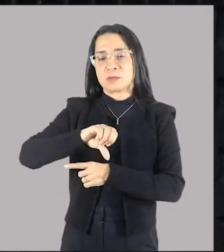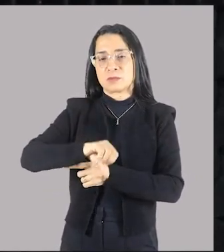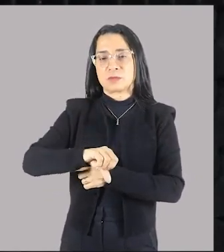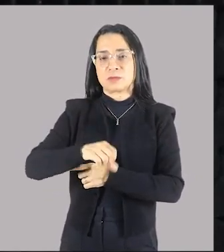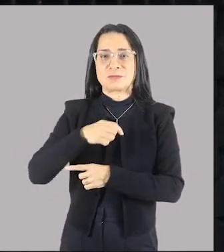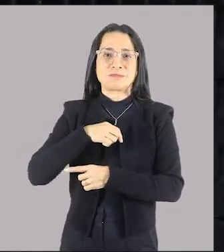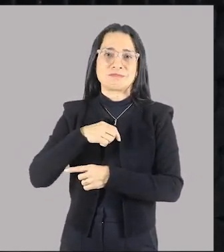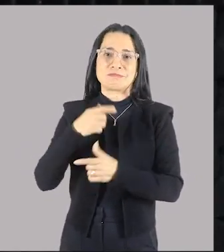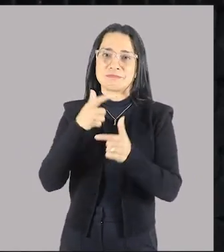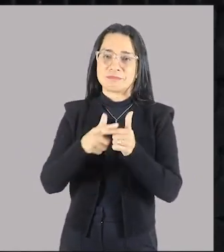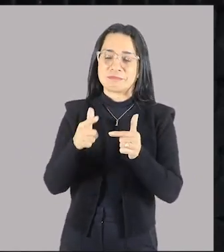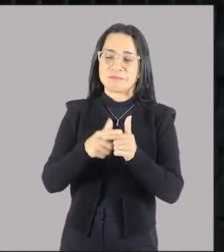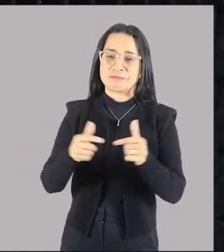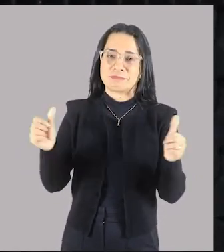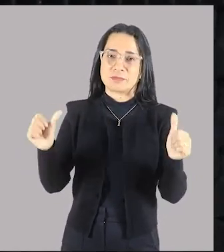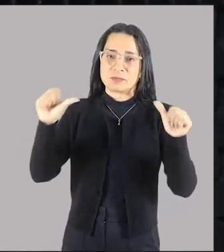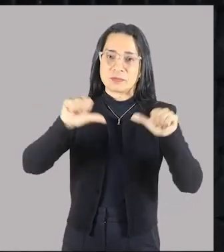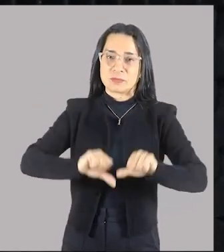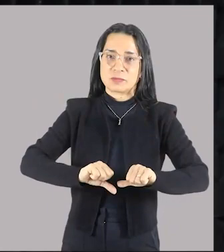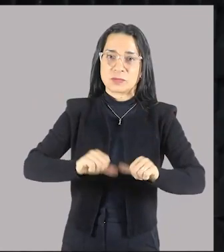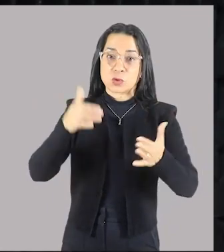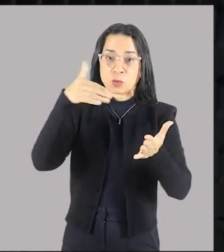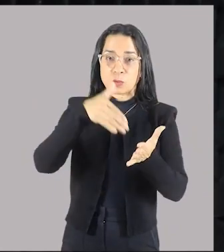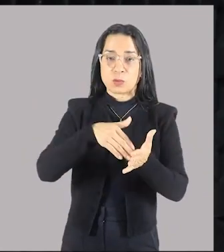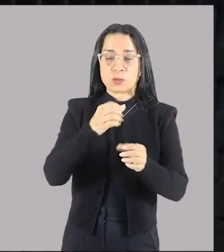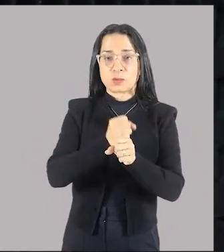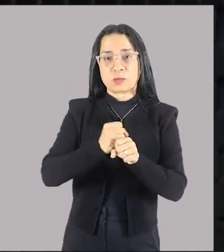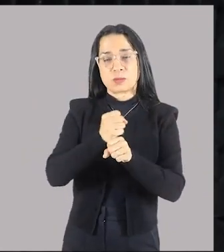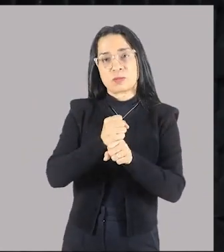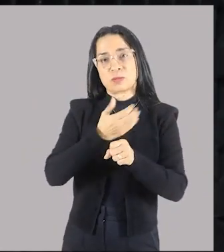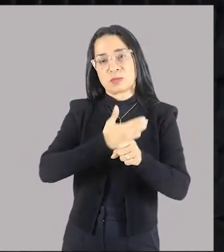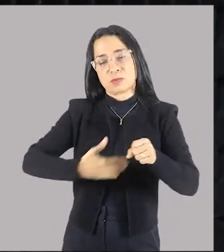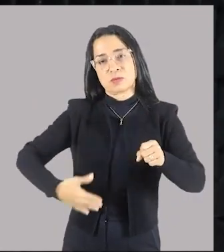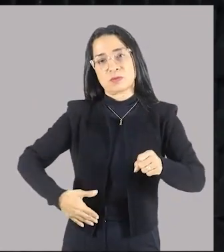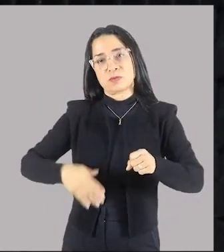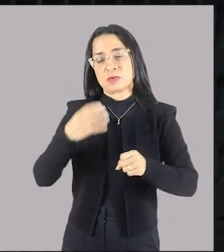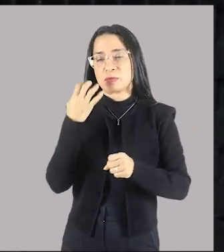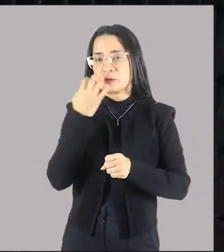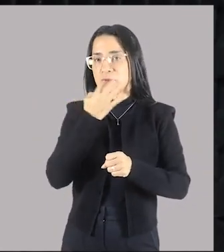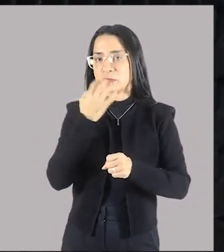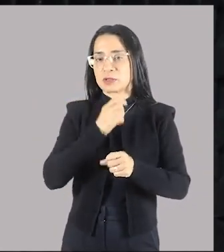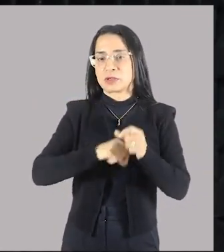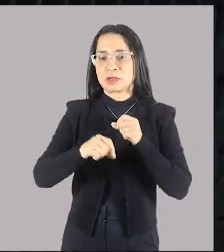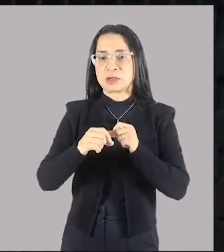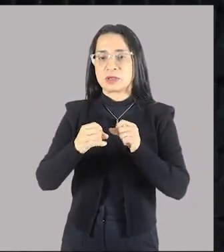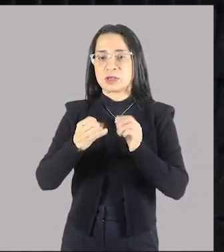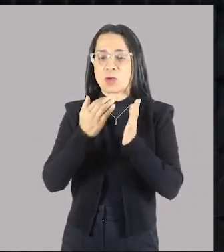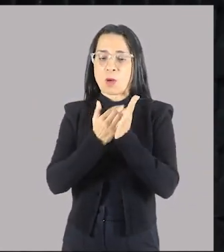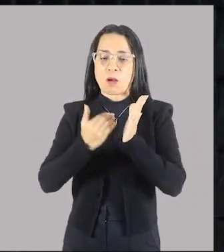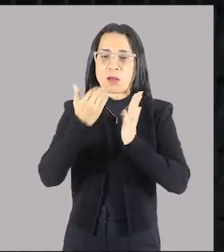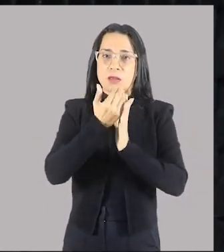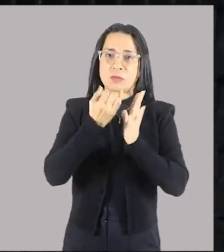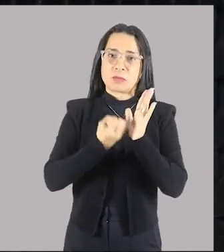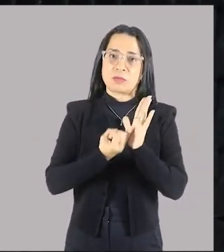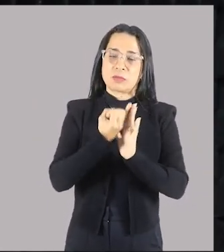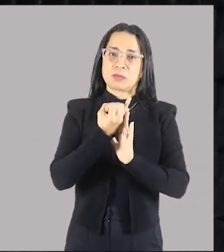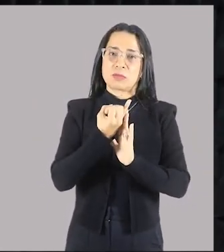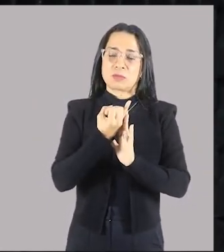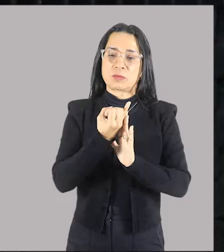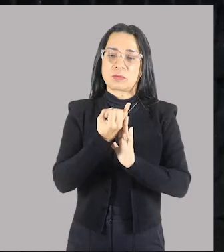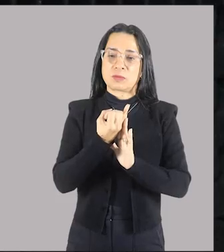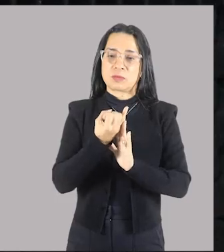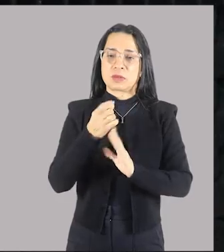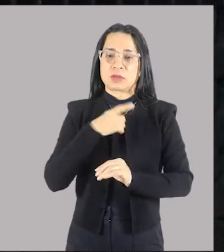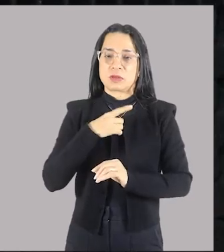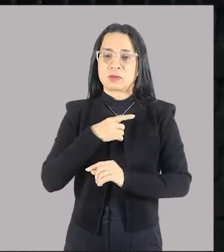Sarney, principalmente um caos inflacionário, uma hiperinflação. E aí nós teremos